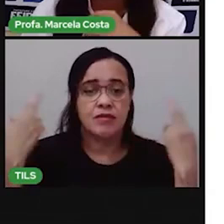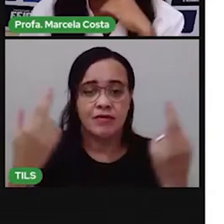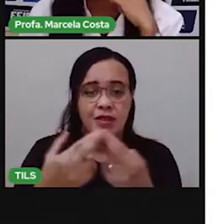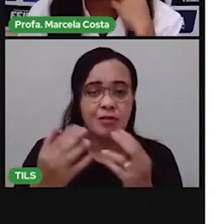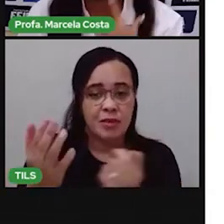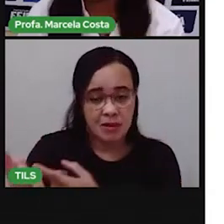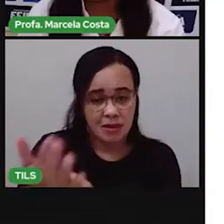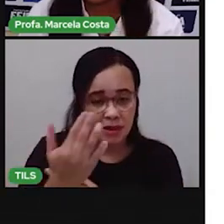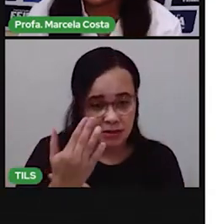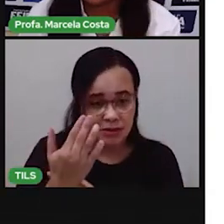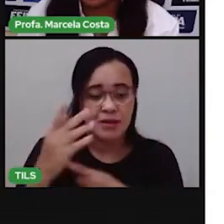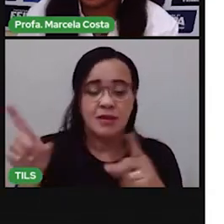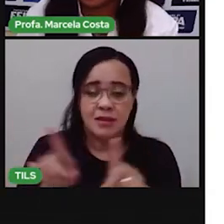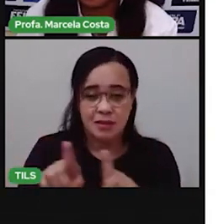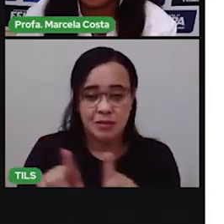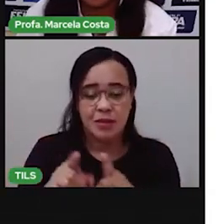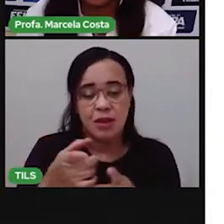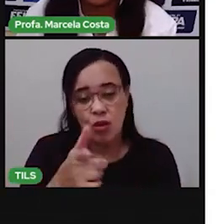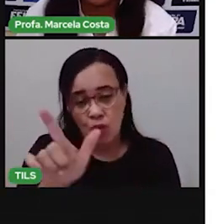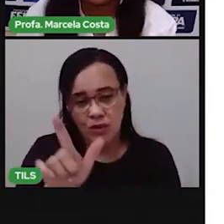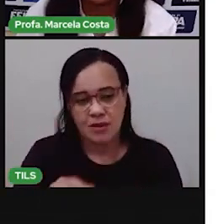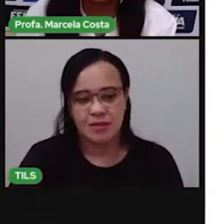se você utilizou outra palavra.